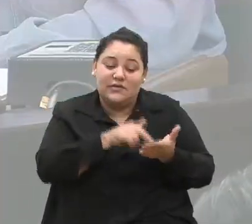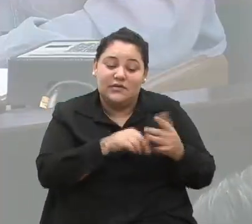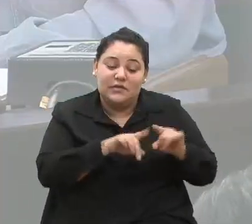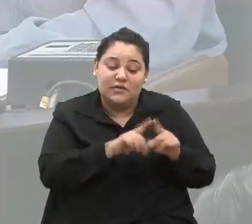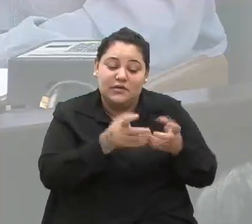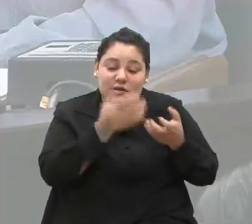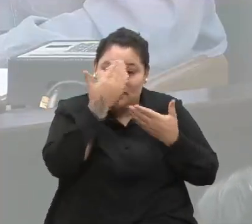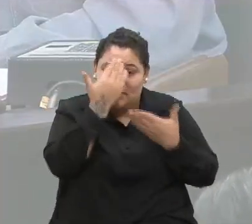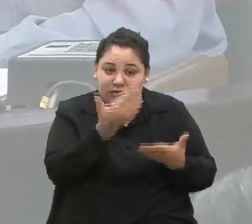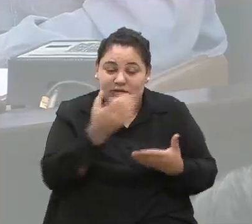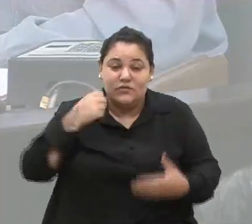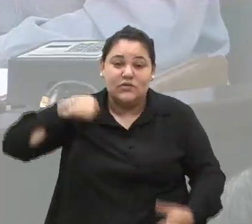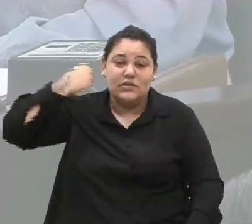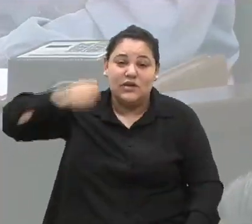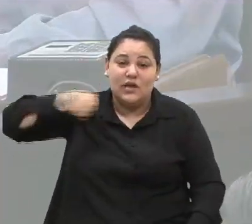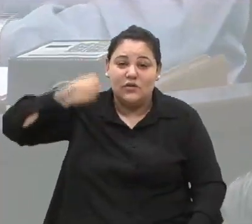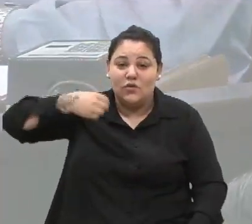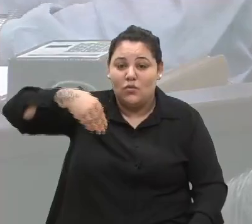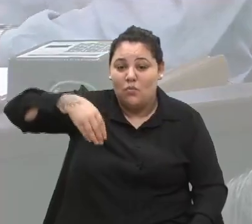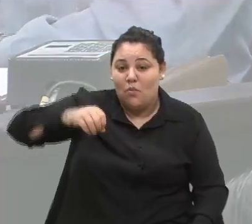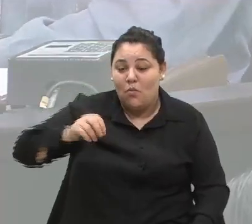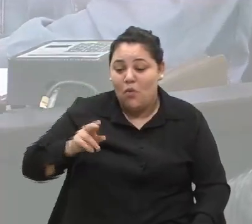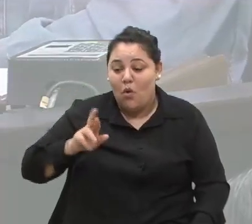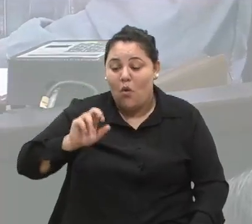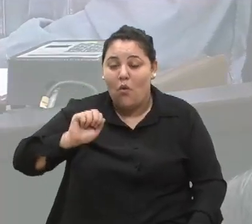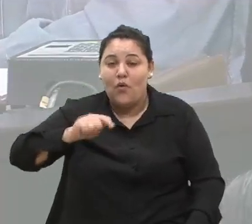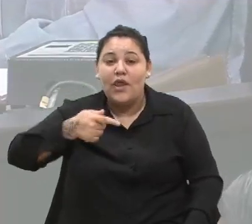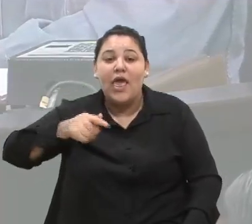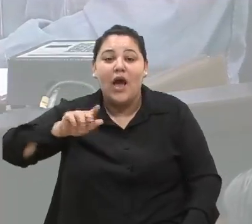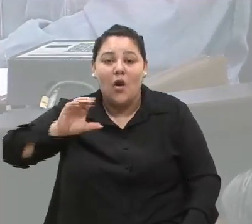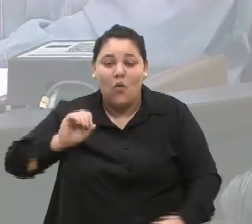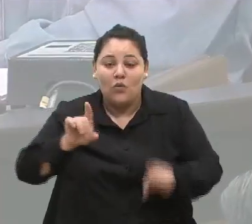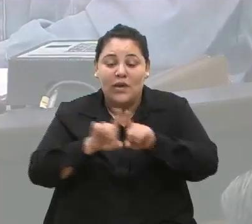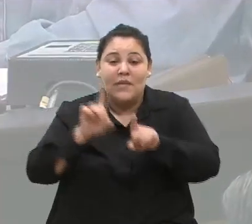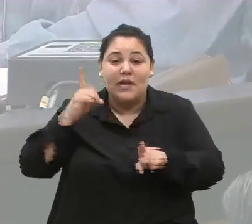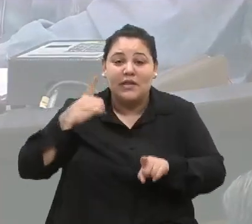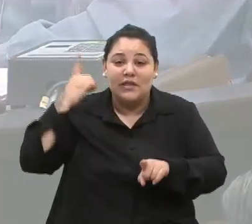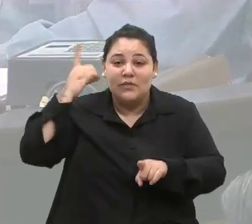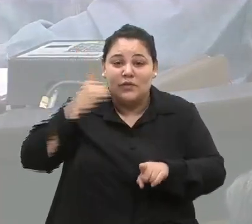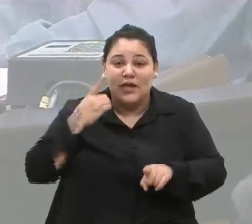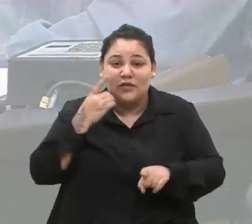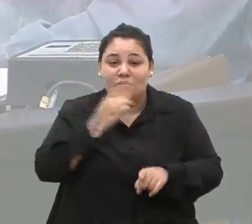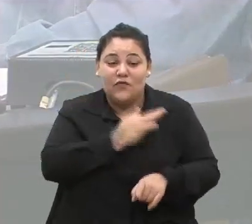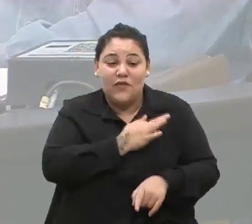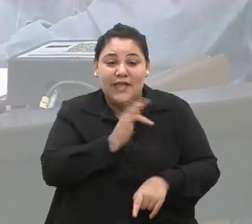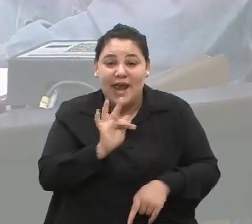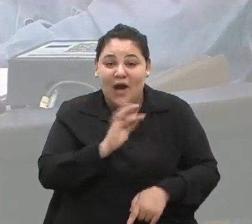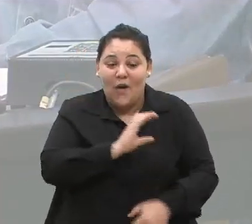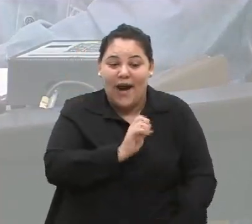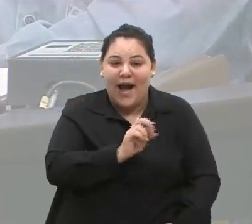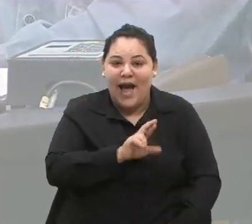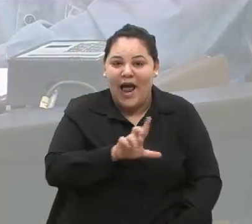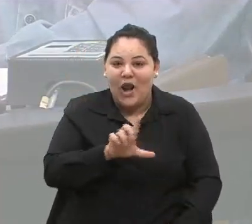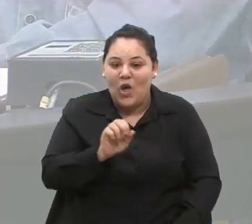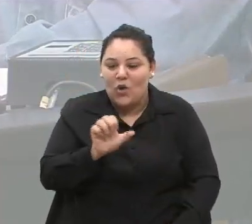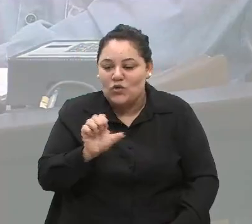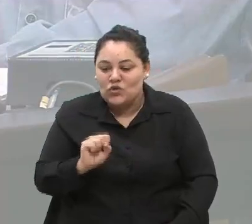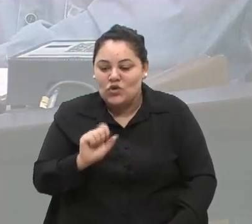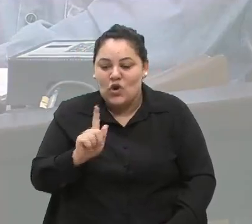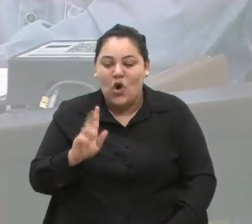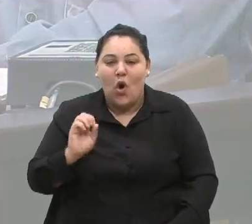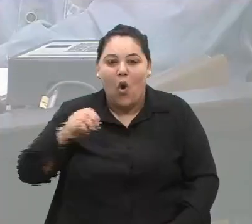senador Mourão, ao também deputado federal Carlos Gomes, que trouxemos emendas